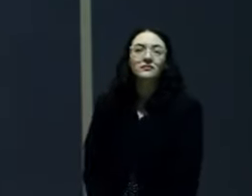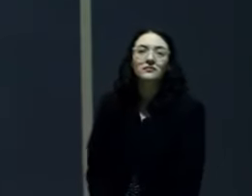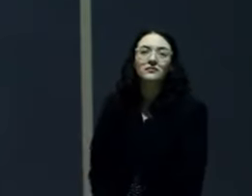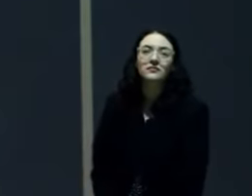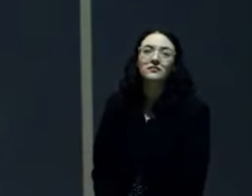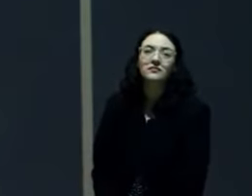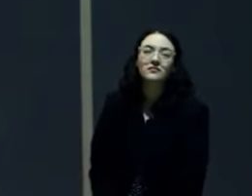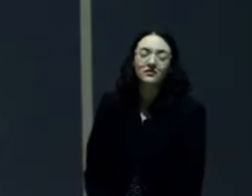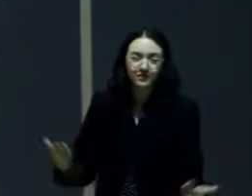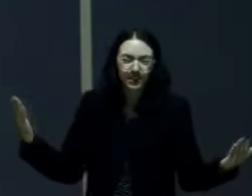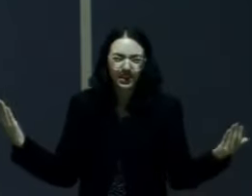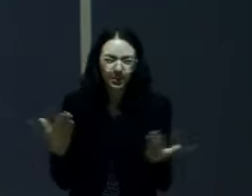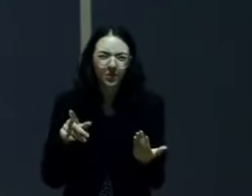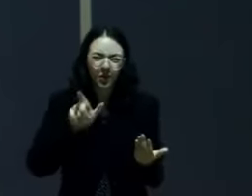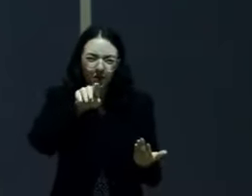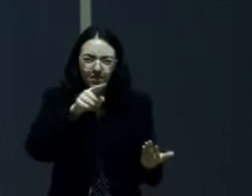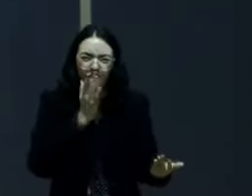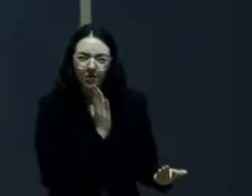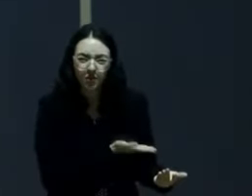É isso que existe no seu coração?